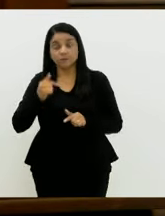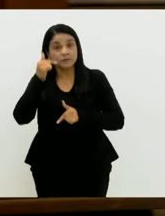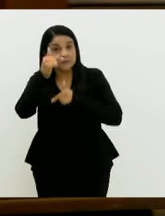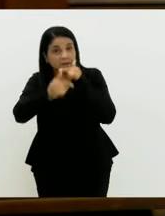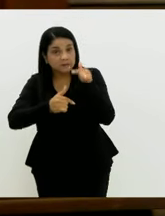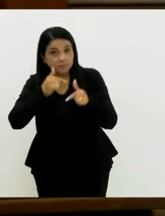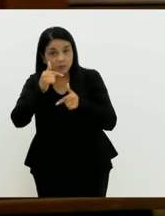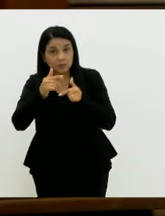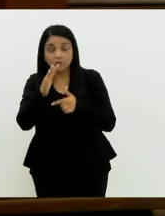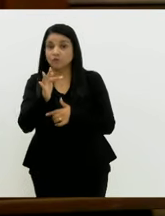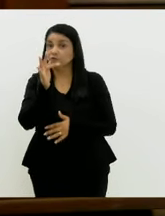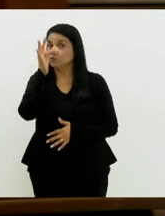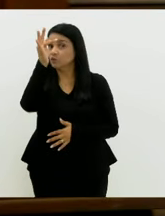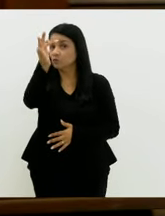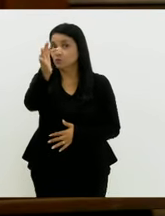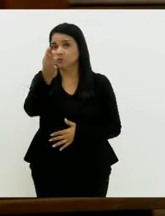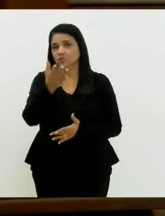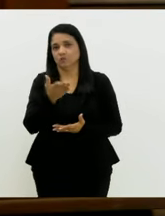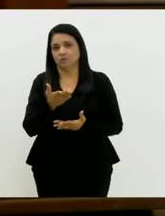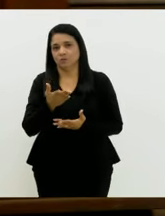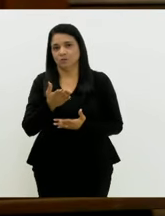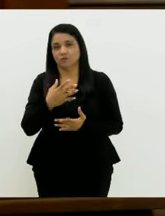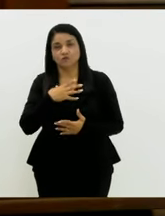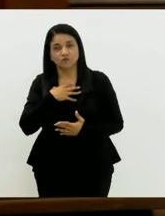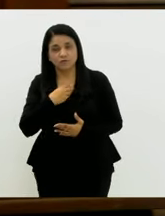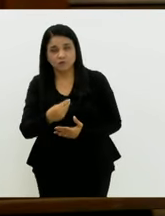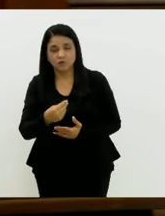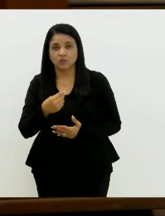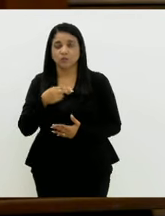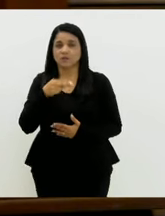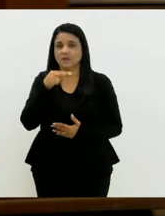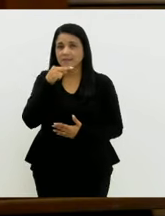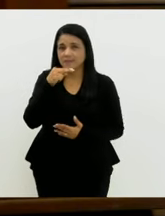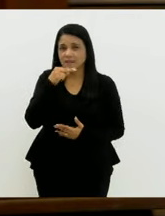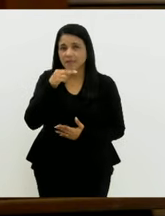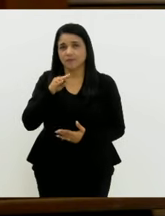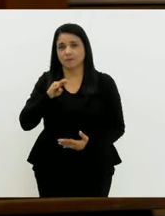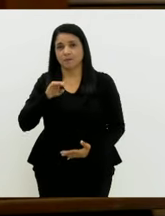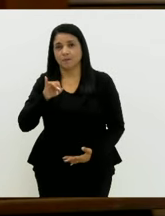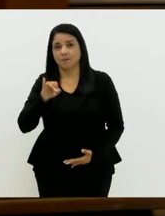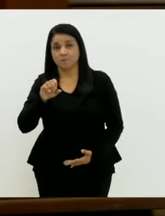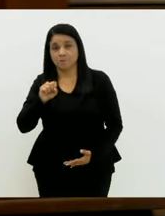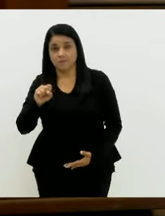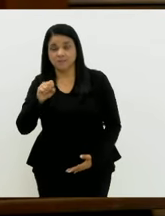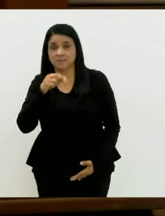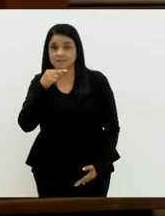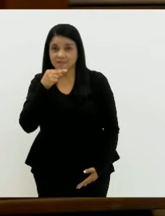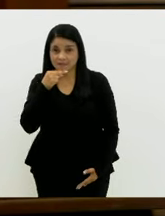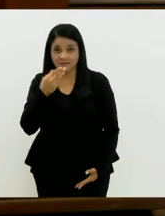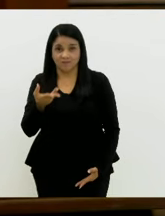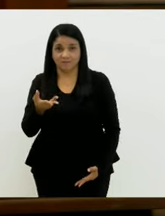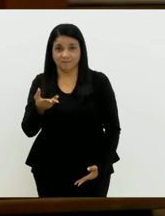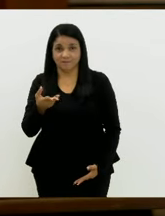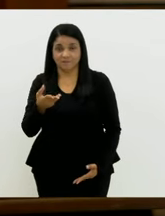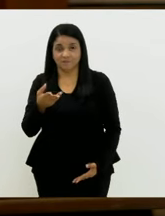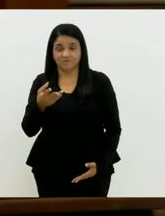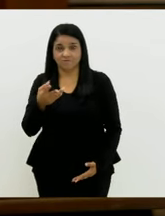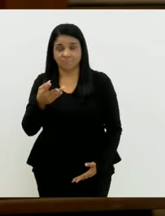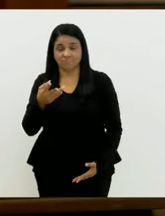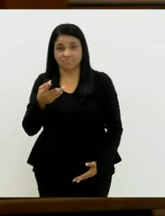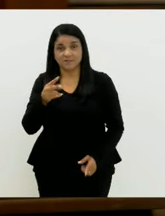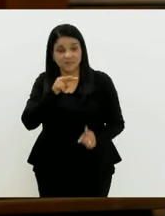para o futuro, para os nossos filhos, netos, bisnetos. E é essa ótica, inclusive, que a